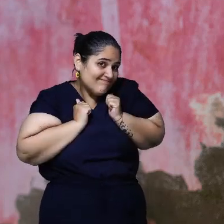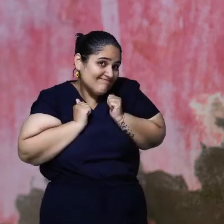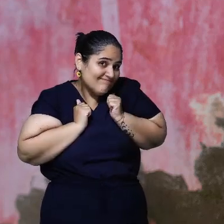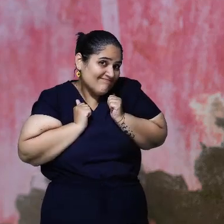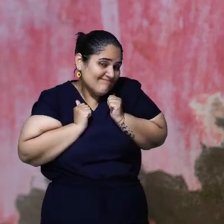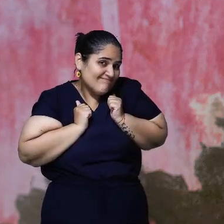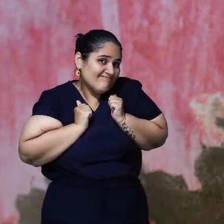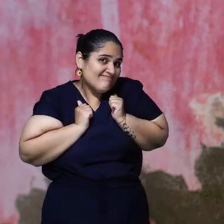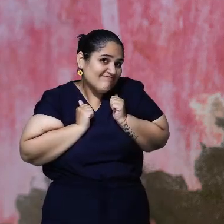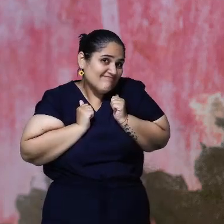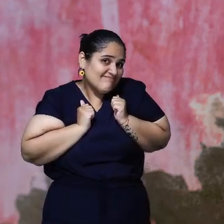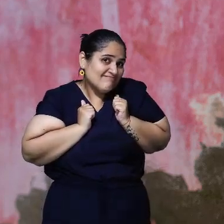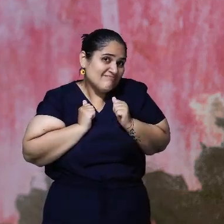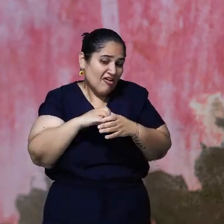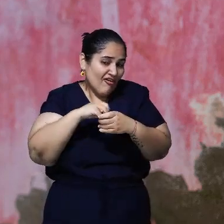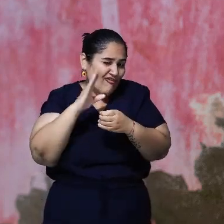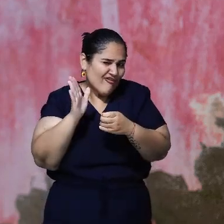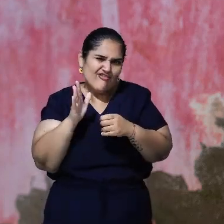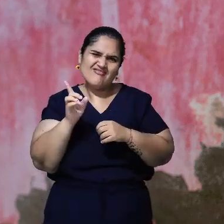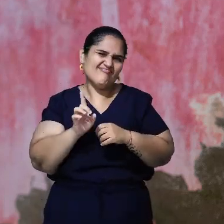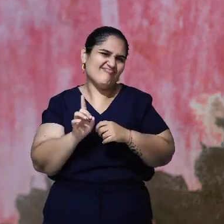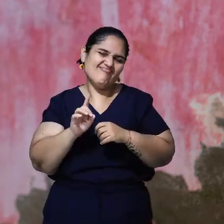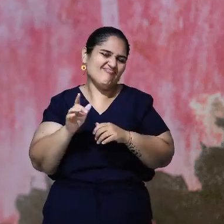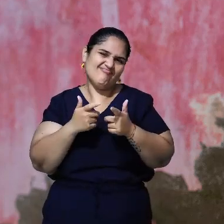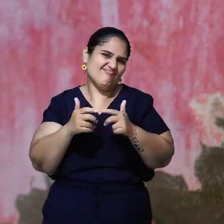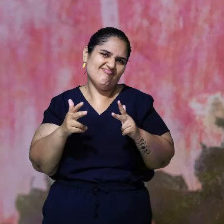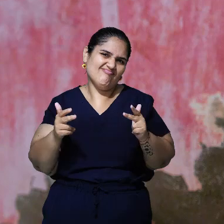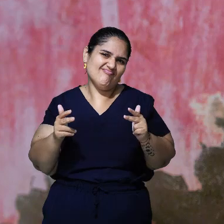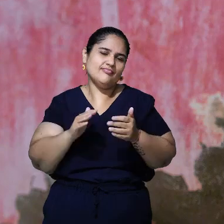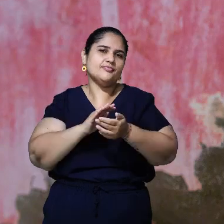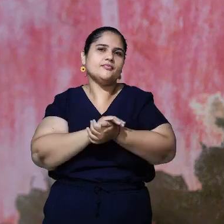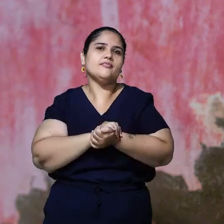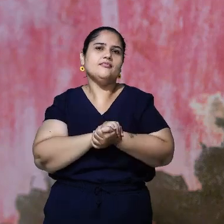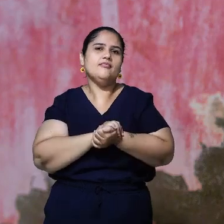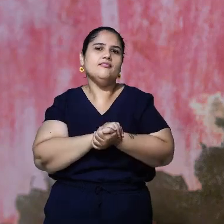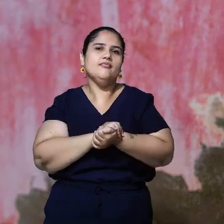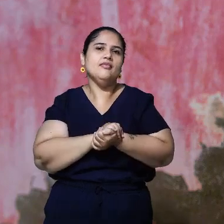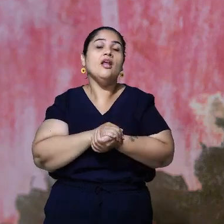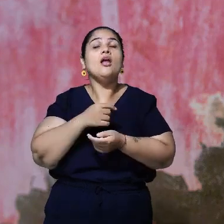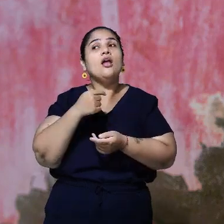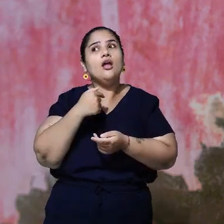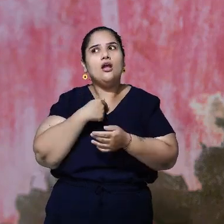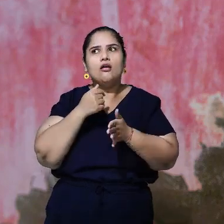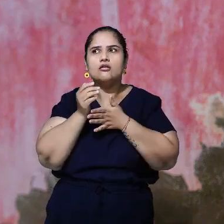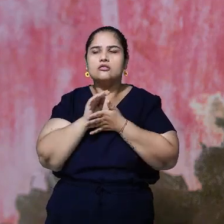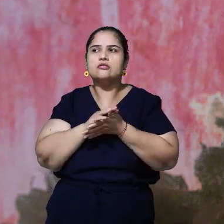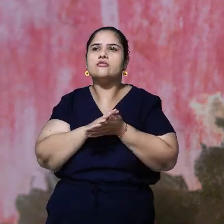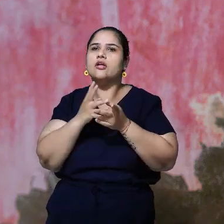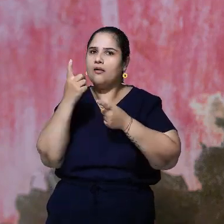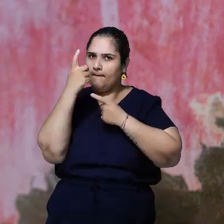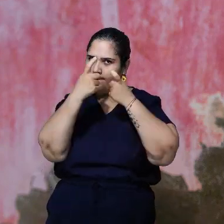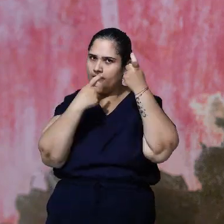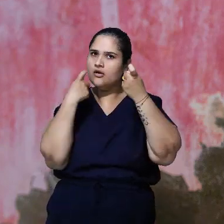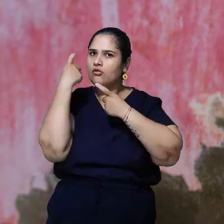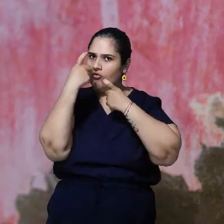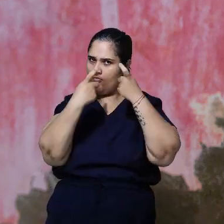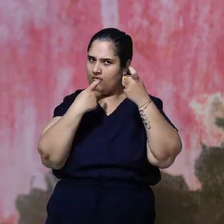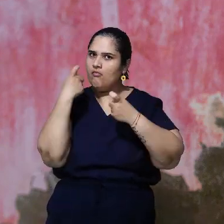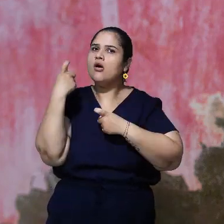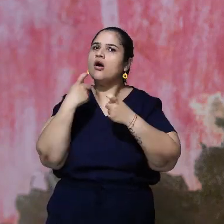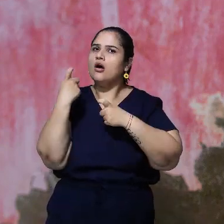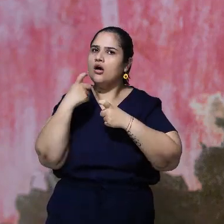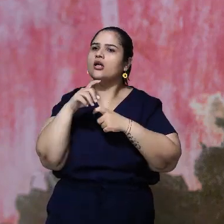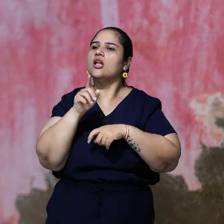fora, ó. E assim, fiquei muito apreensiva das vezes que ela tentou se matar, né, com